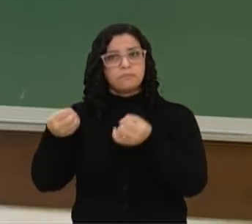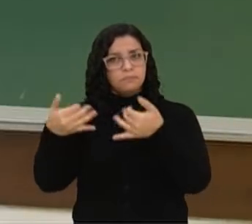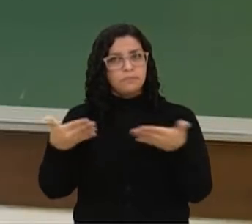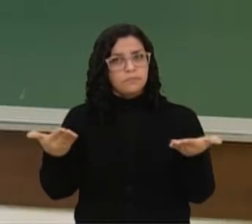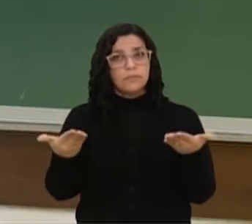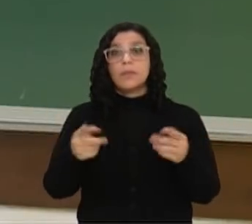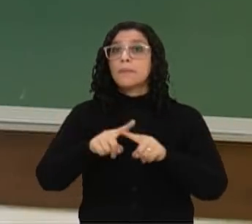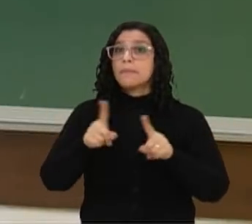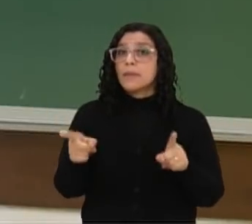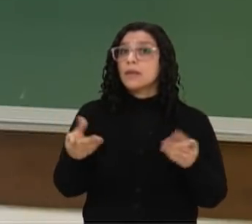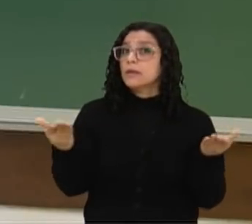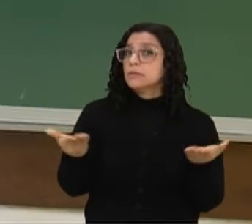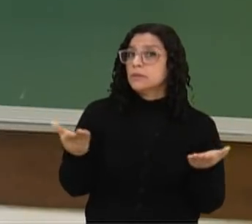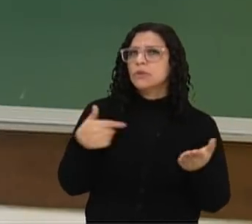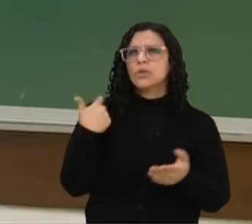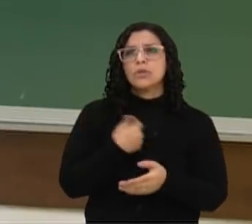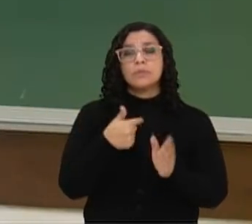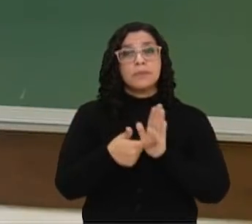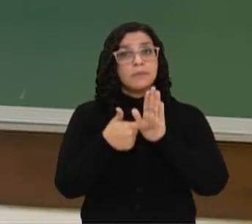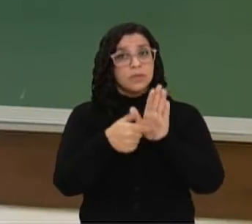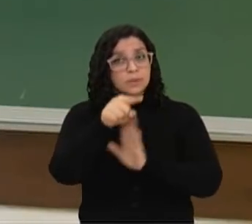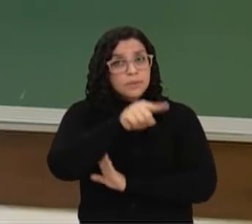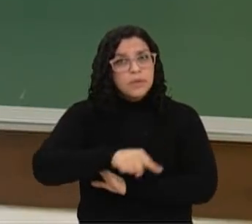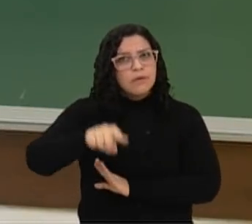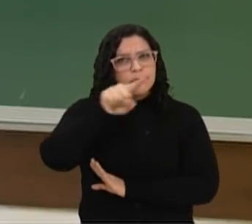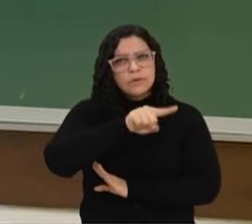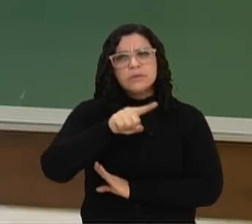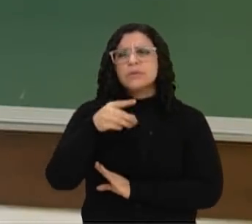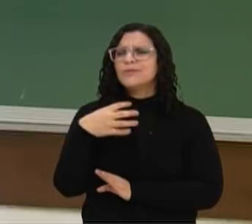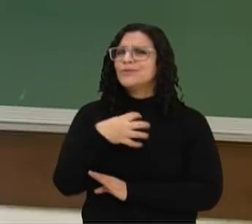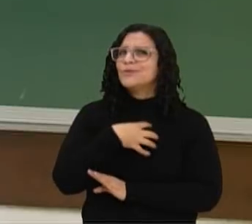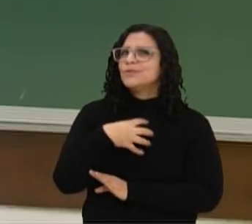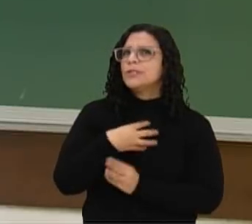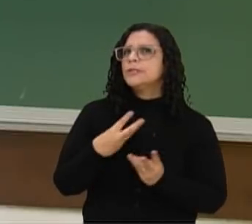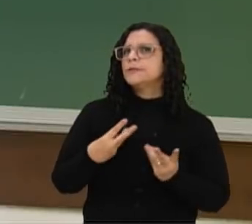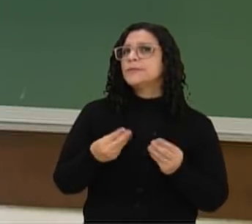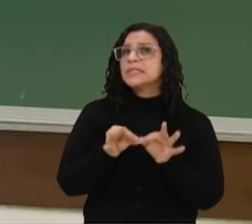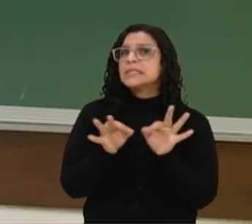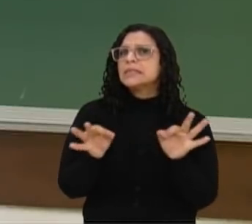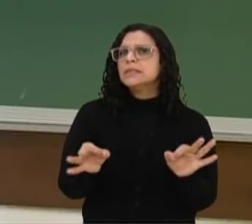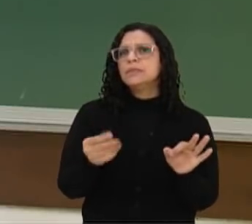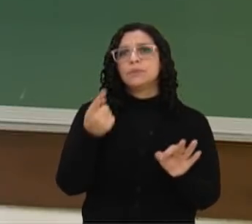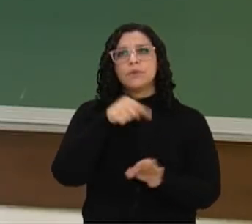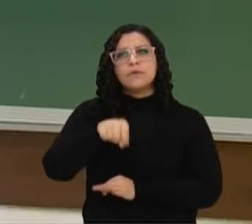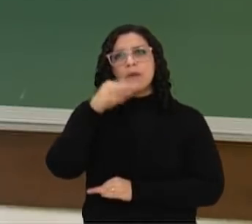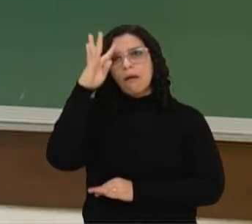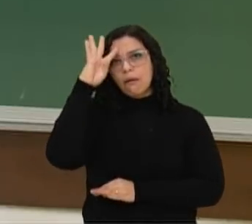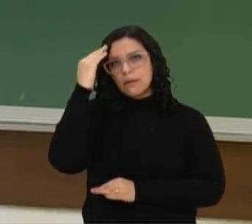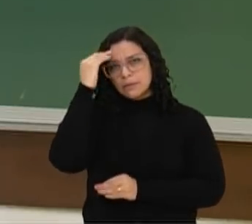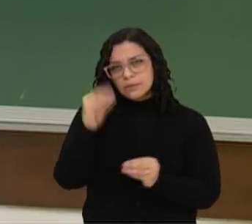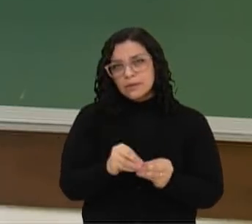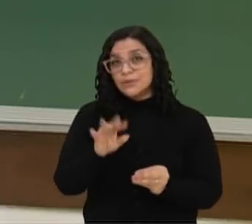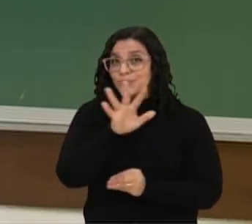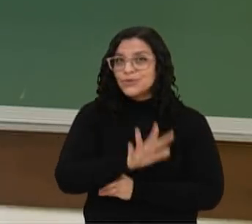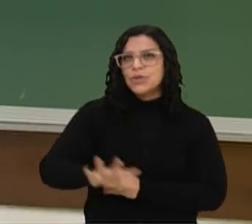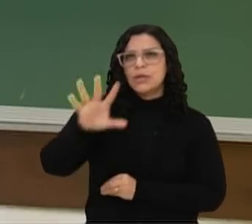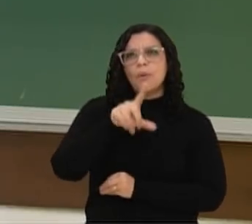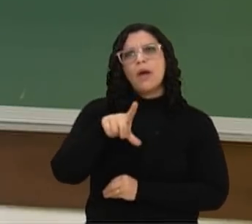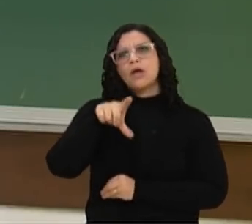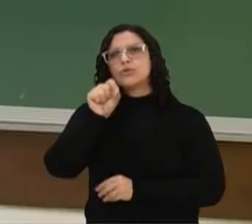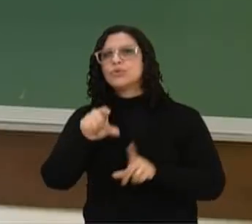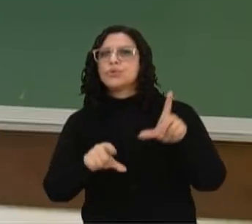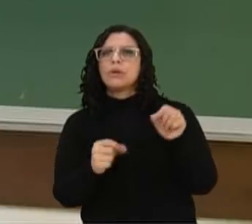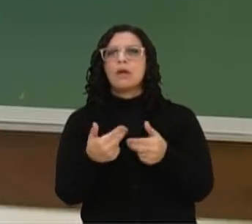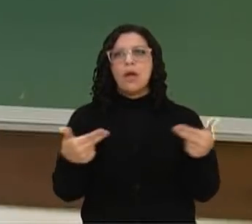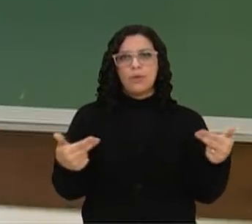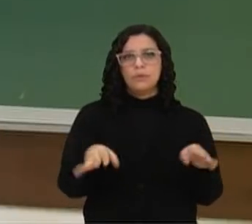falando. Mas, para trazer para vocês de forma mais básica, para dar uma ideia geral, então a gente seleciona ali algumas